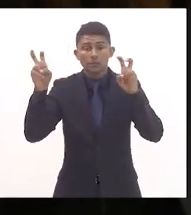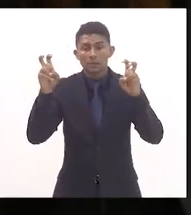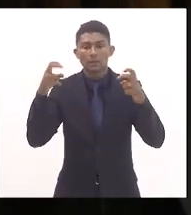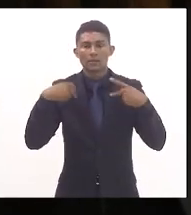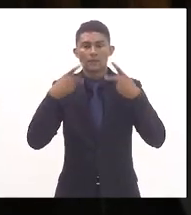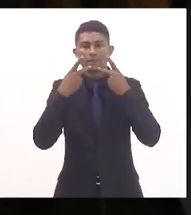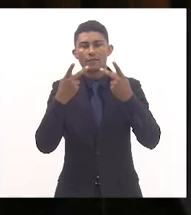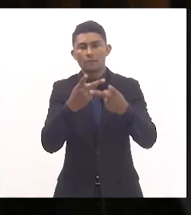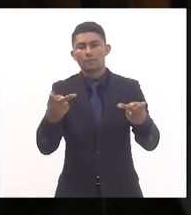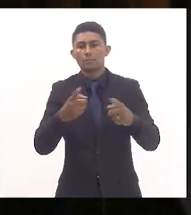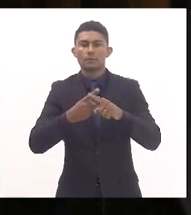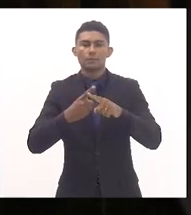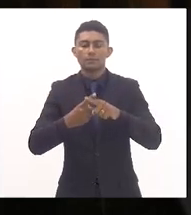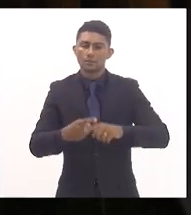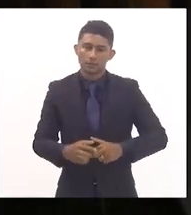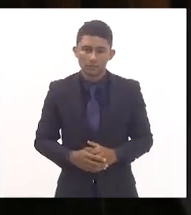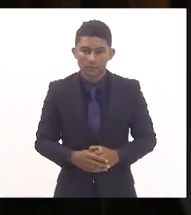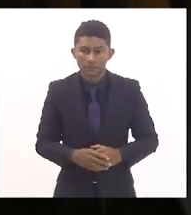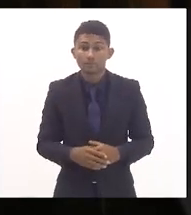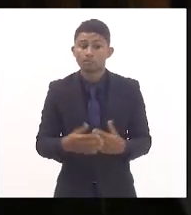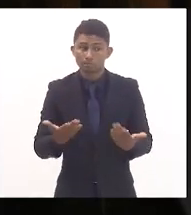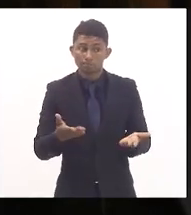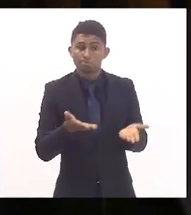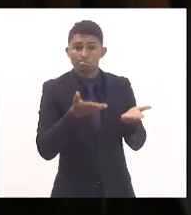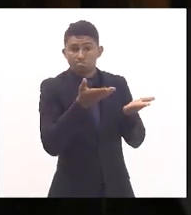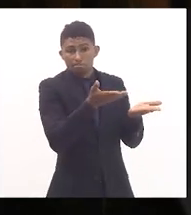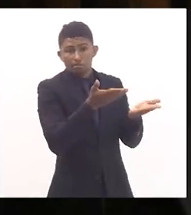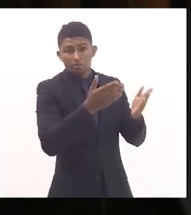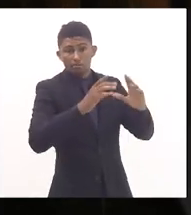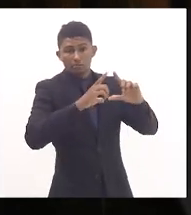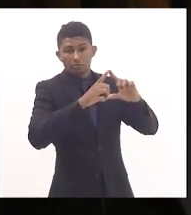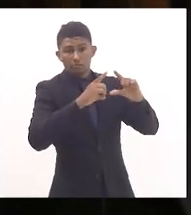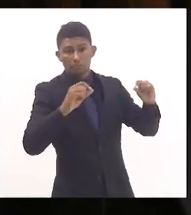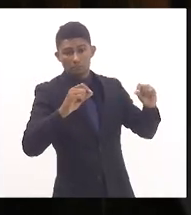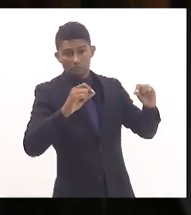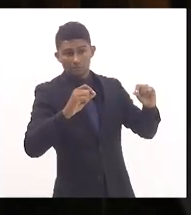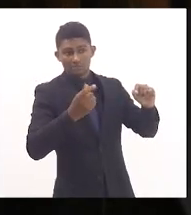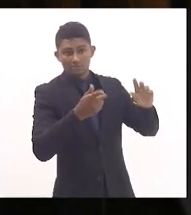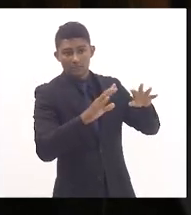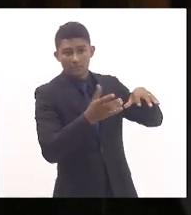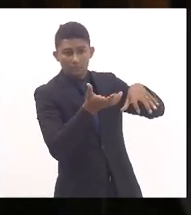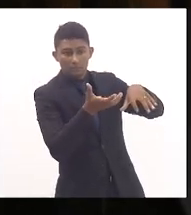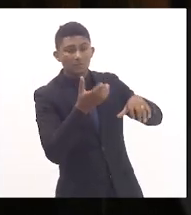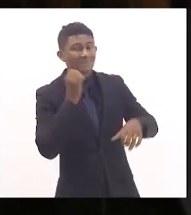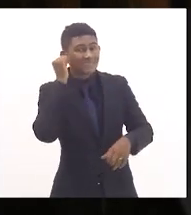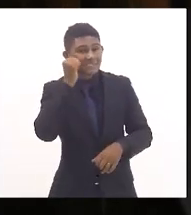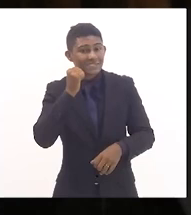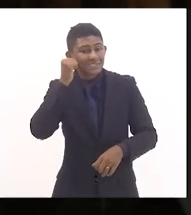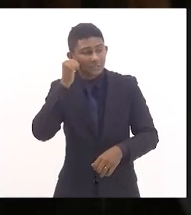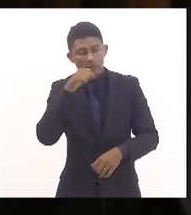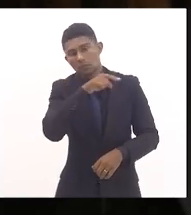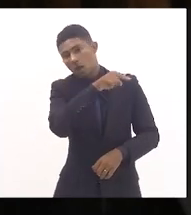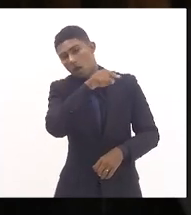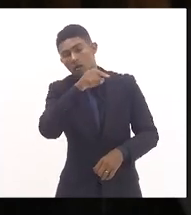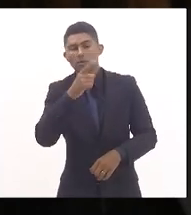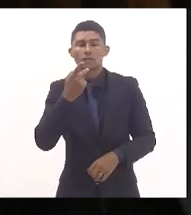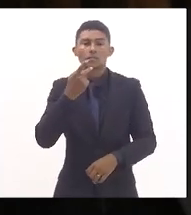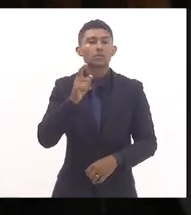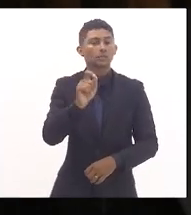porque o próprio Congresso Nacional profissional Federal tá dizendo